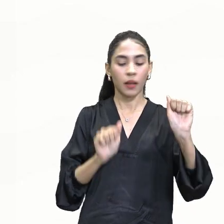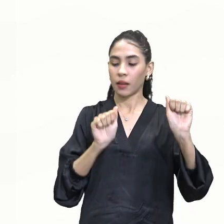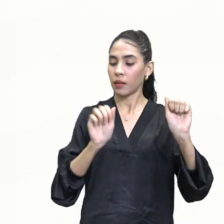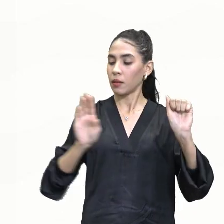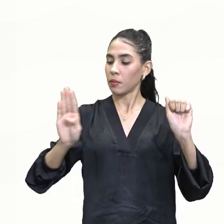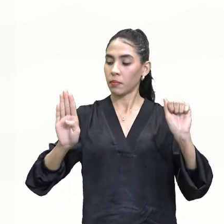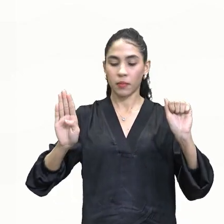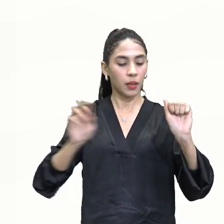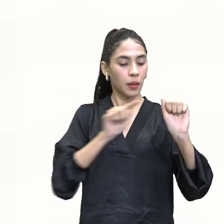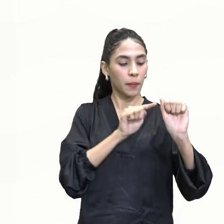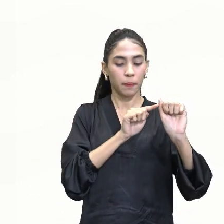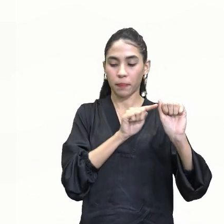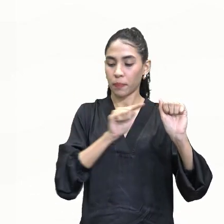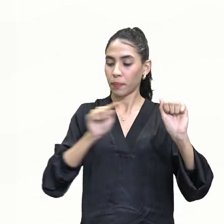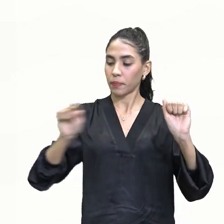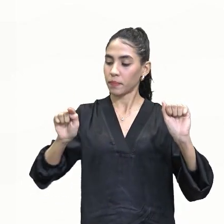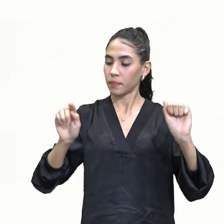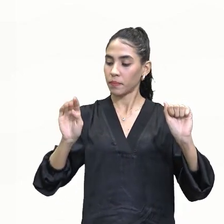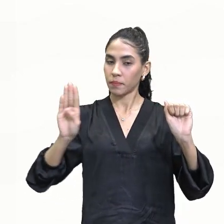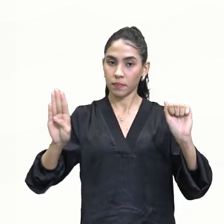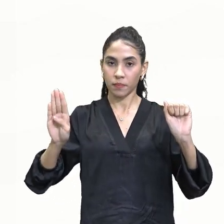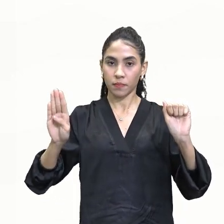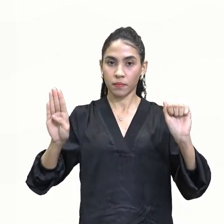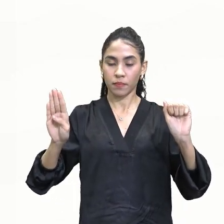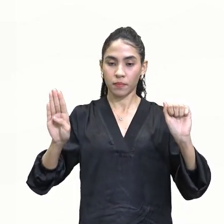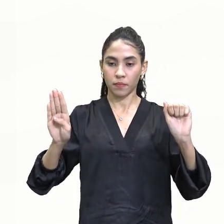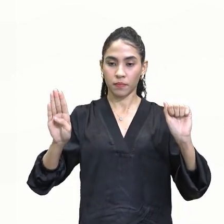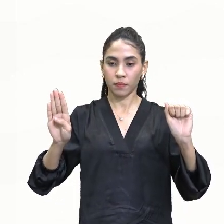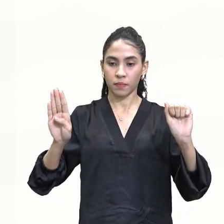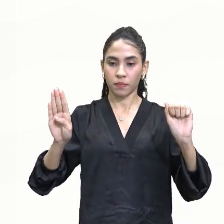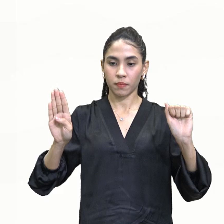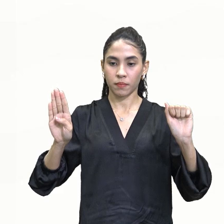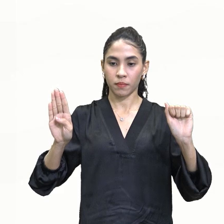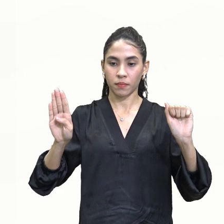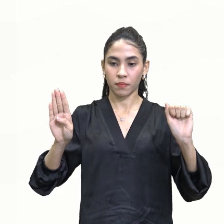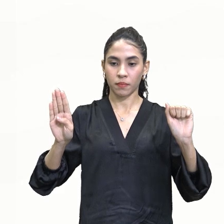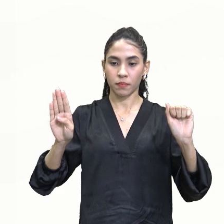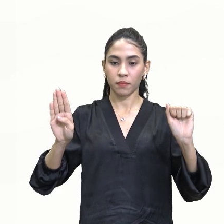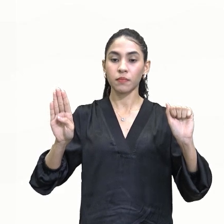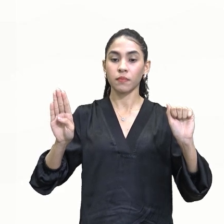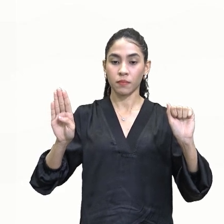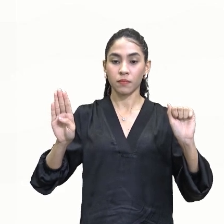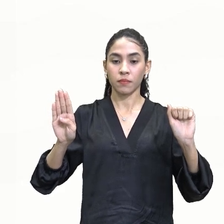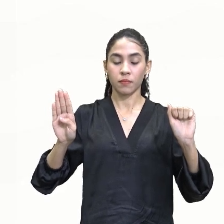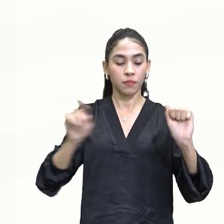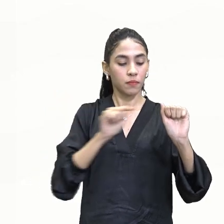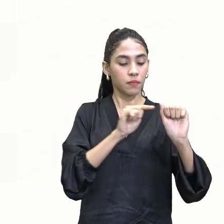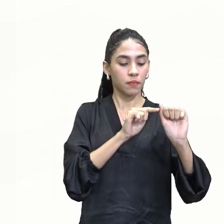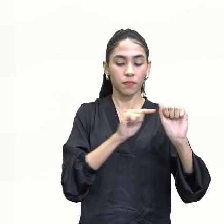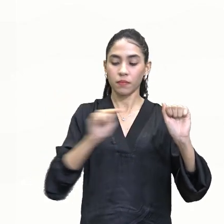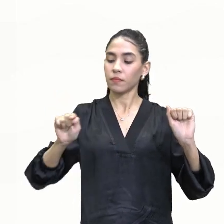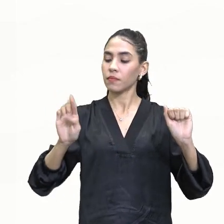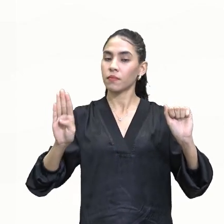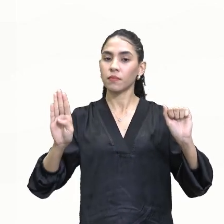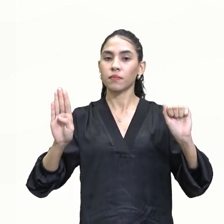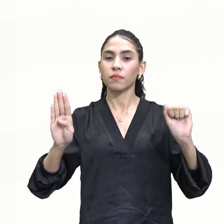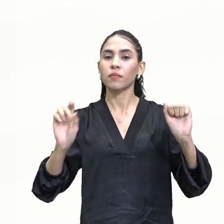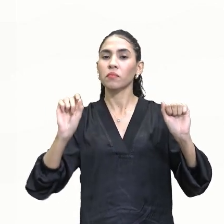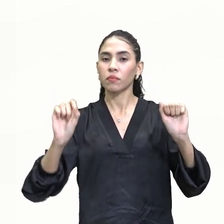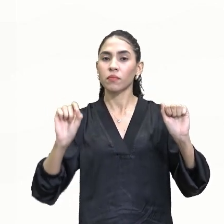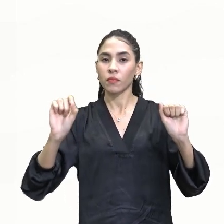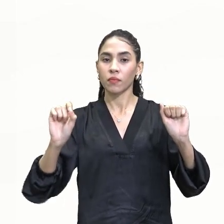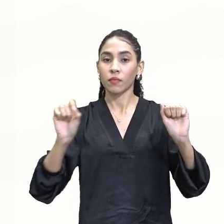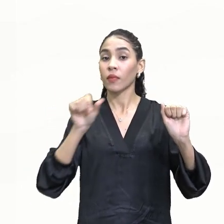pontos A e B, este pedaço aí da nossa circunferência, esse pedaço de linha, quem é? É o